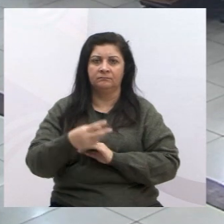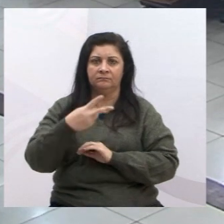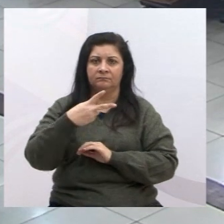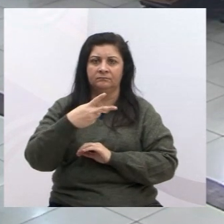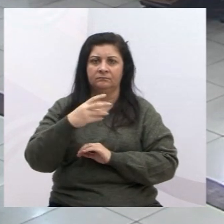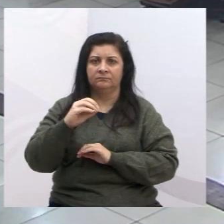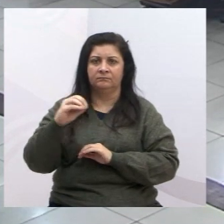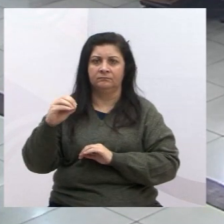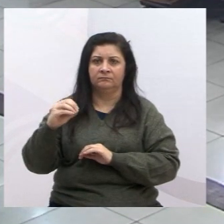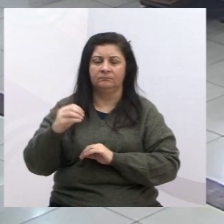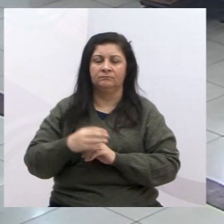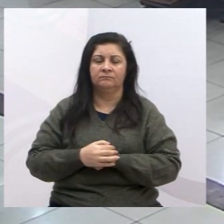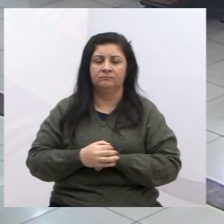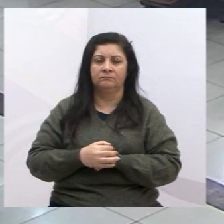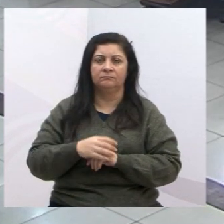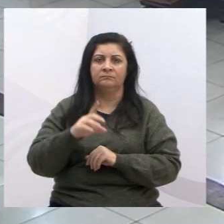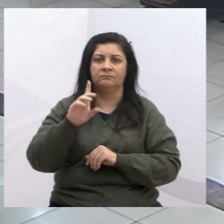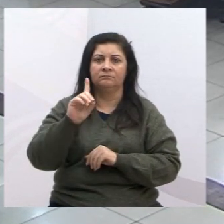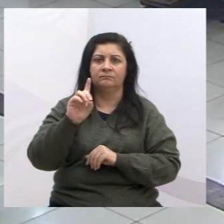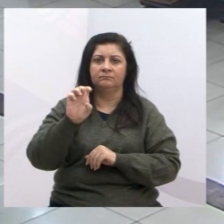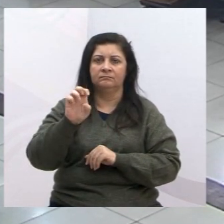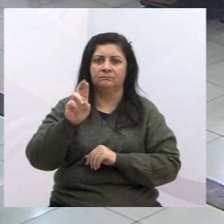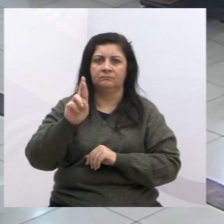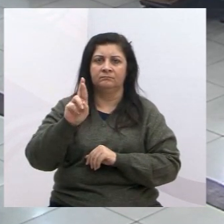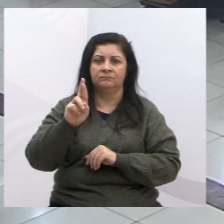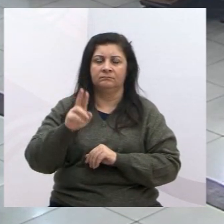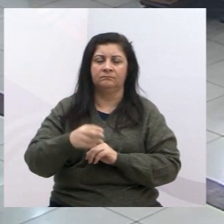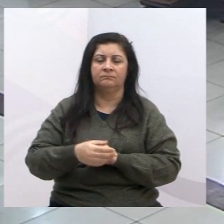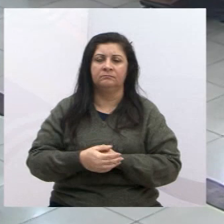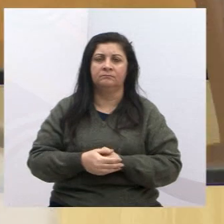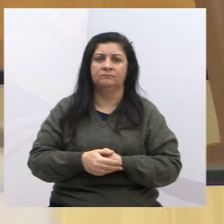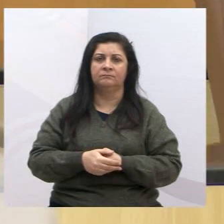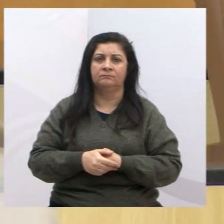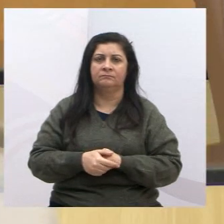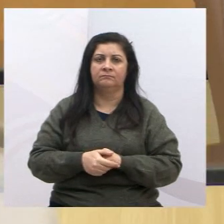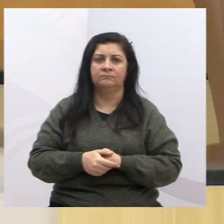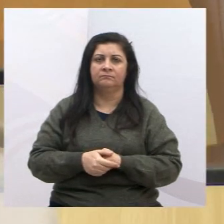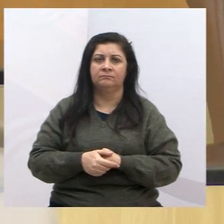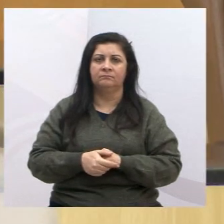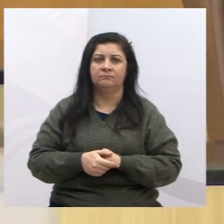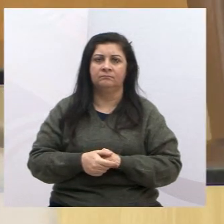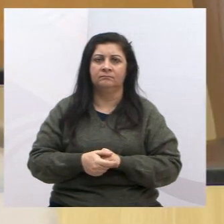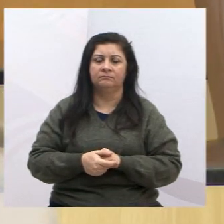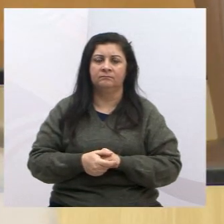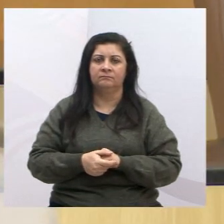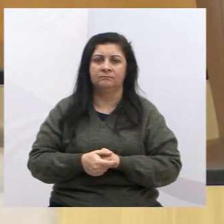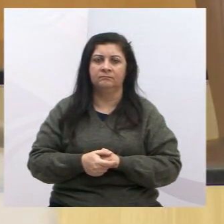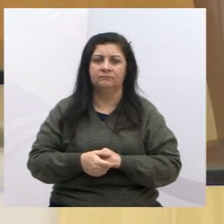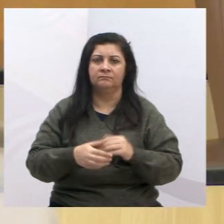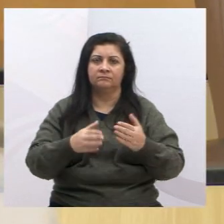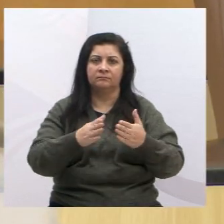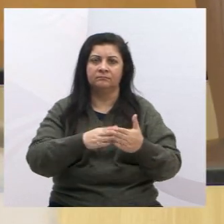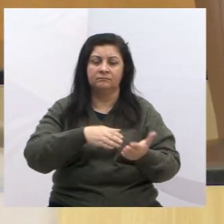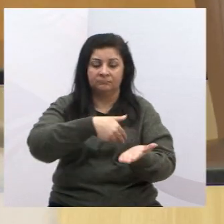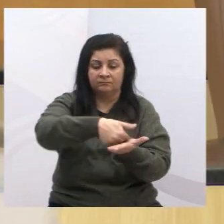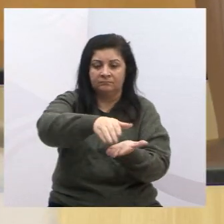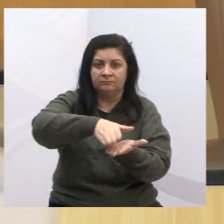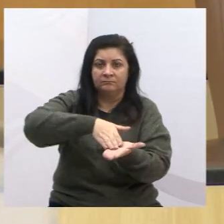200 ao DR, Departamento de Estrada e Rodagem do Estado de São Paulo, solicitando a pintura